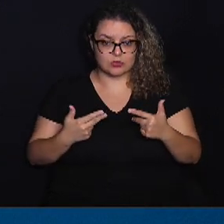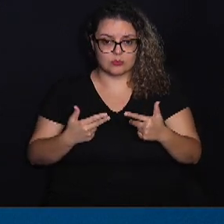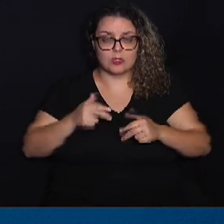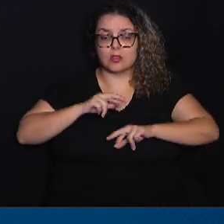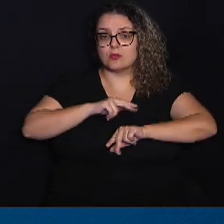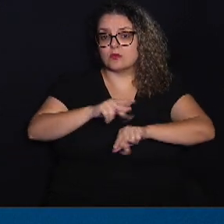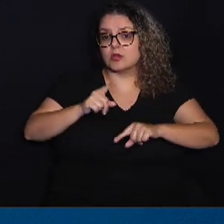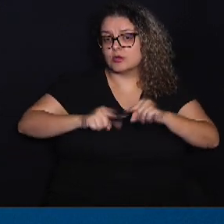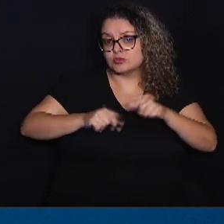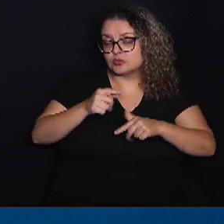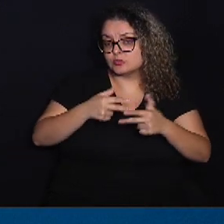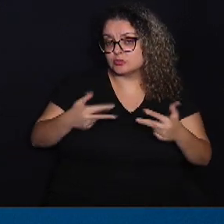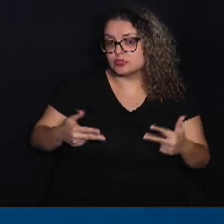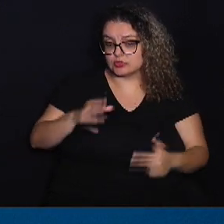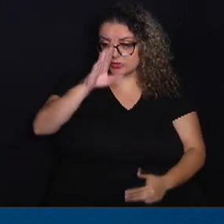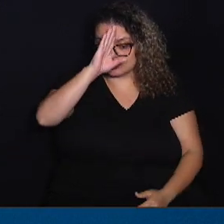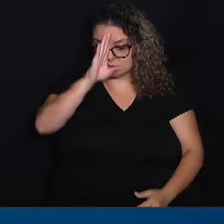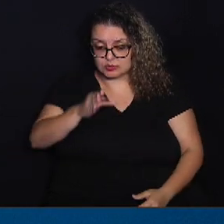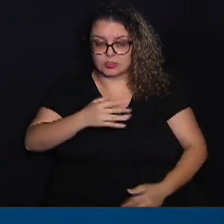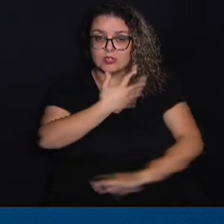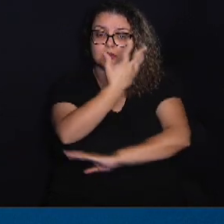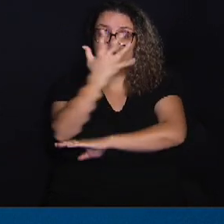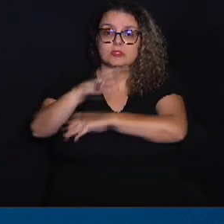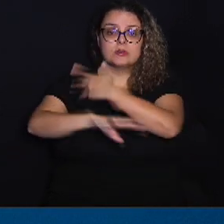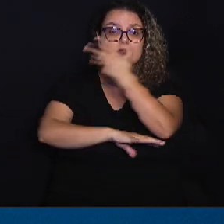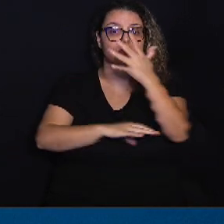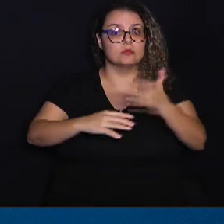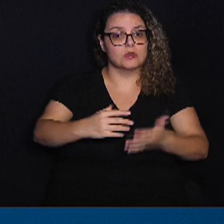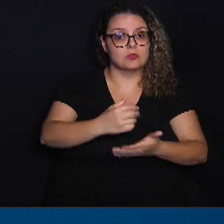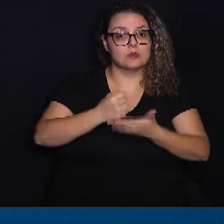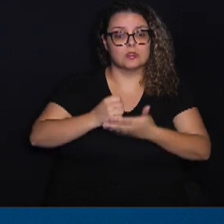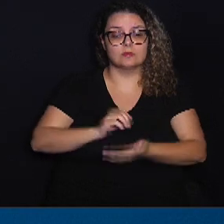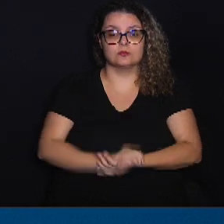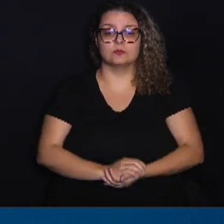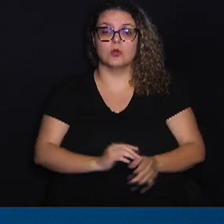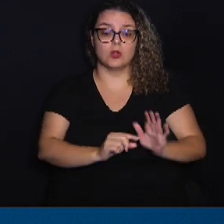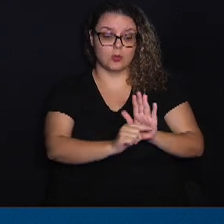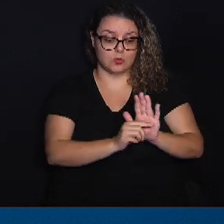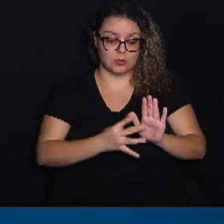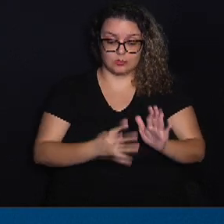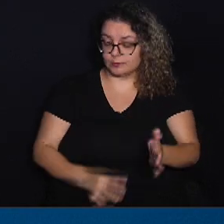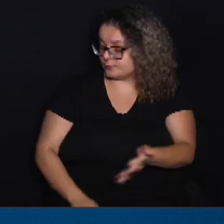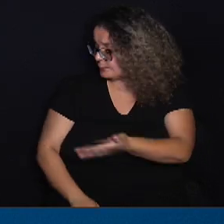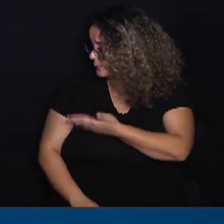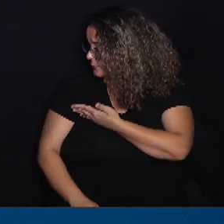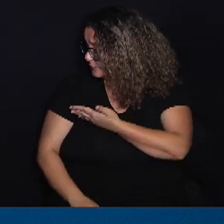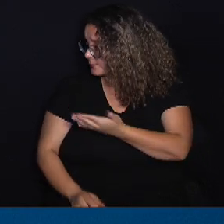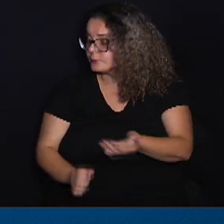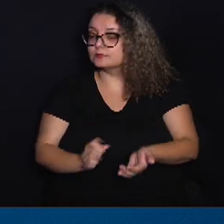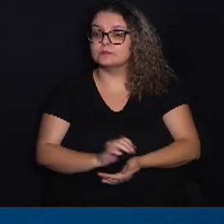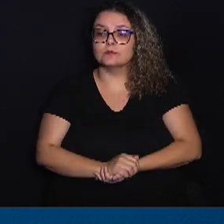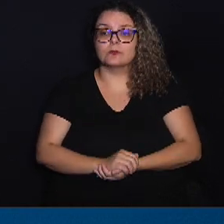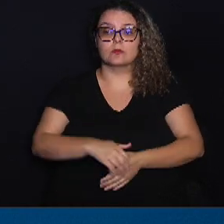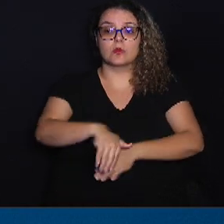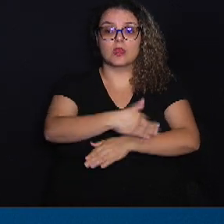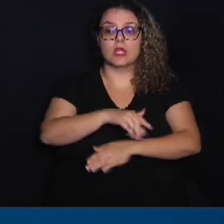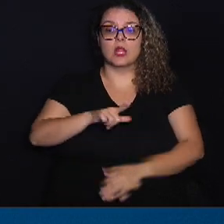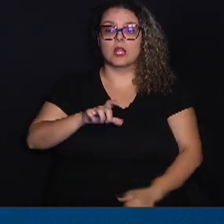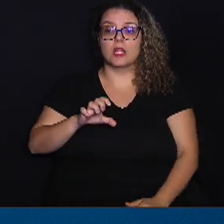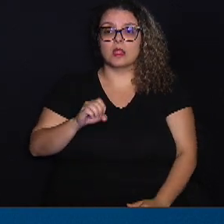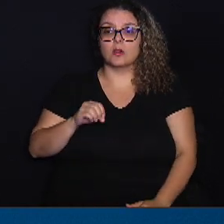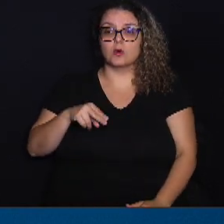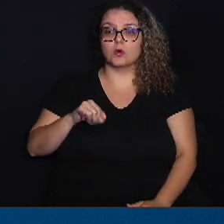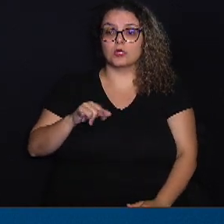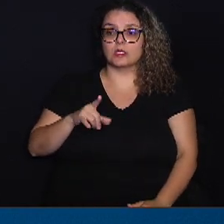produtos obtidos diretamente da natureza o item quatro é o projeto que denomina como Rua leonídio Manuel dos